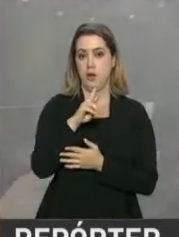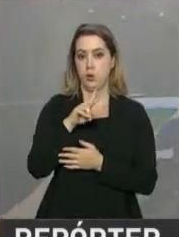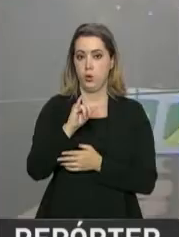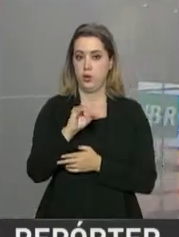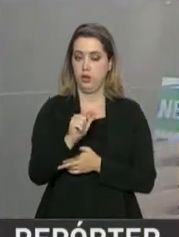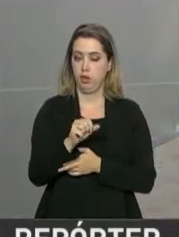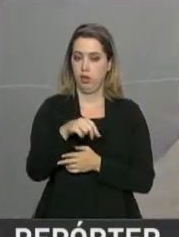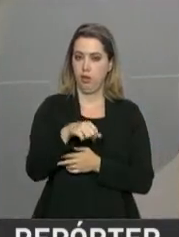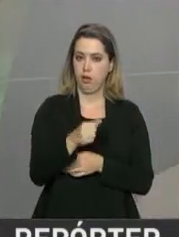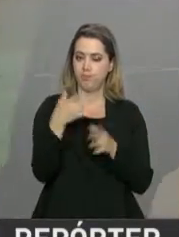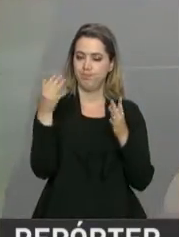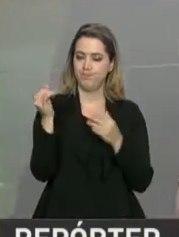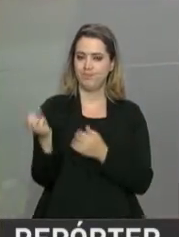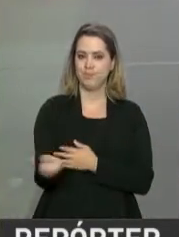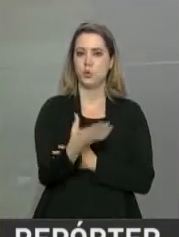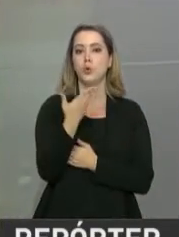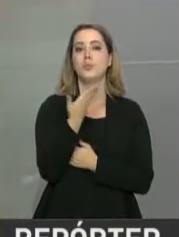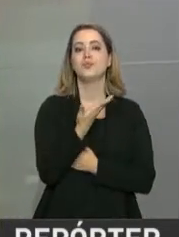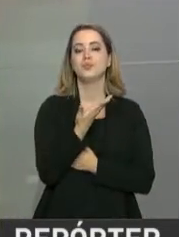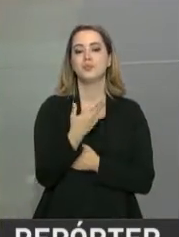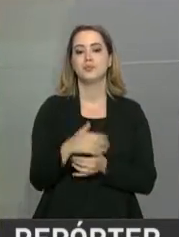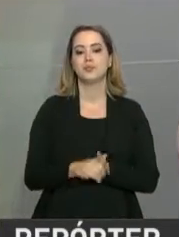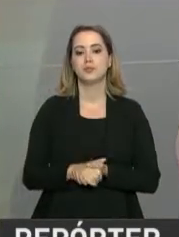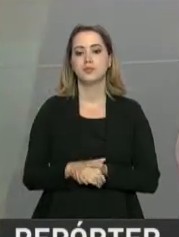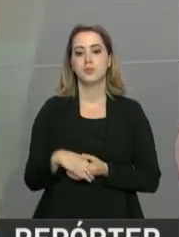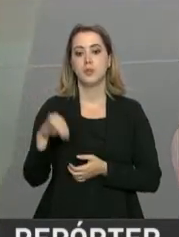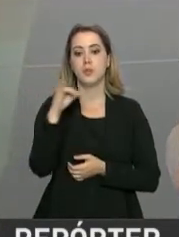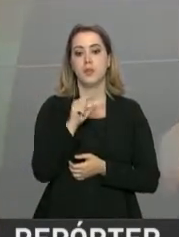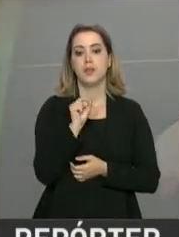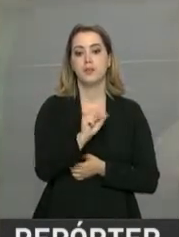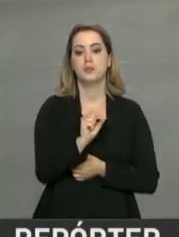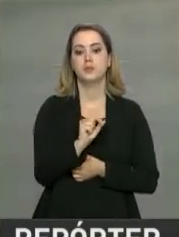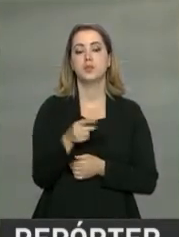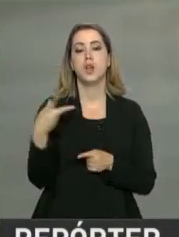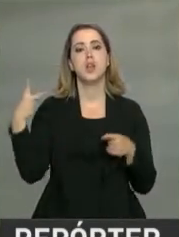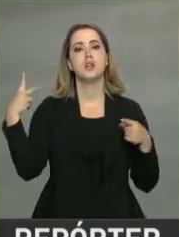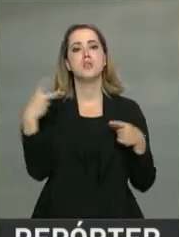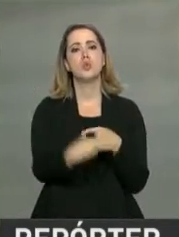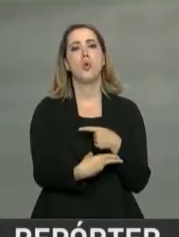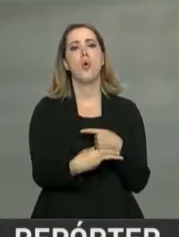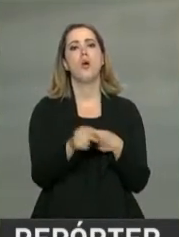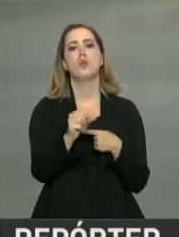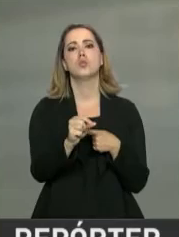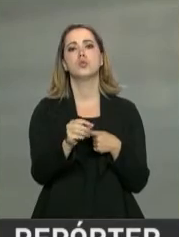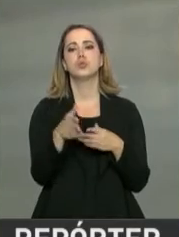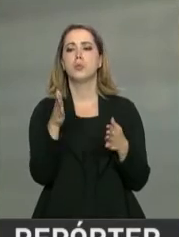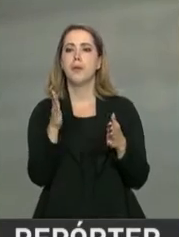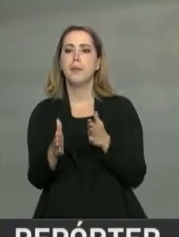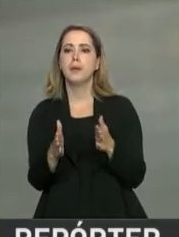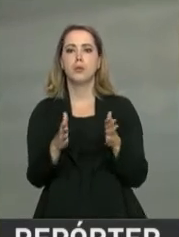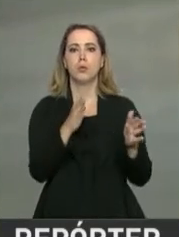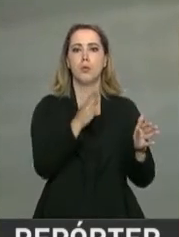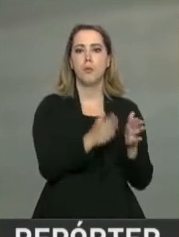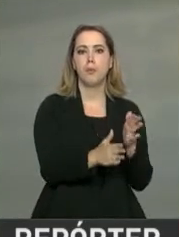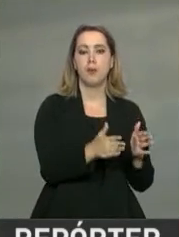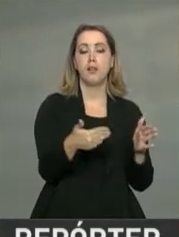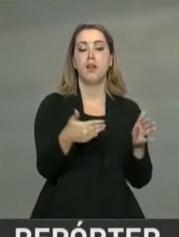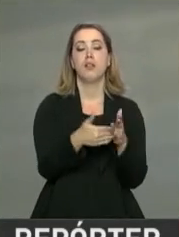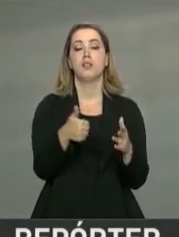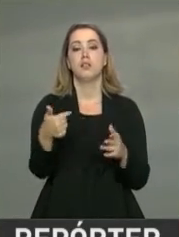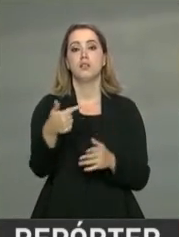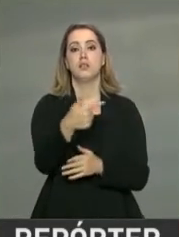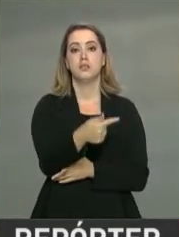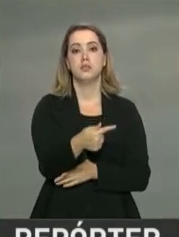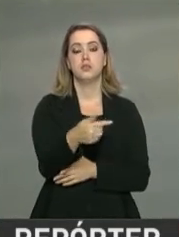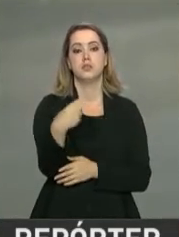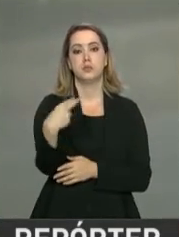as novidades para a gente. Olá, Carolina. Olá, Zé Luiz. Esse desligamento em etapas será feito até o dia 17 de novembro.